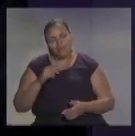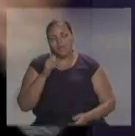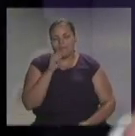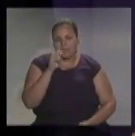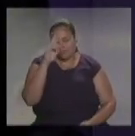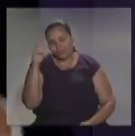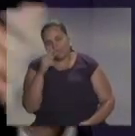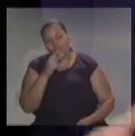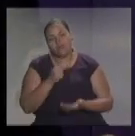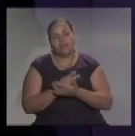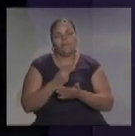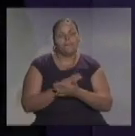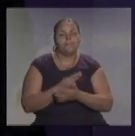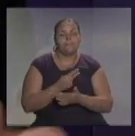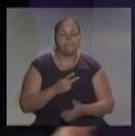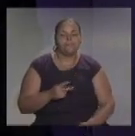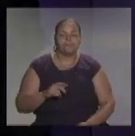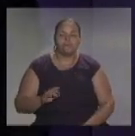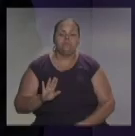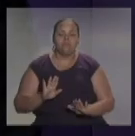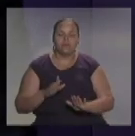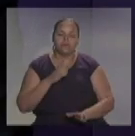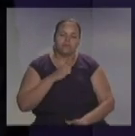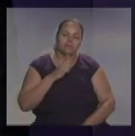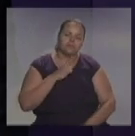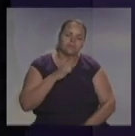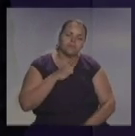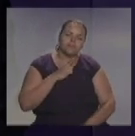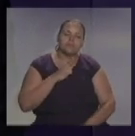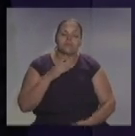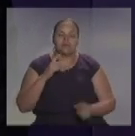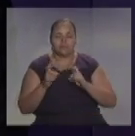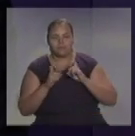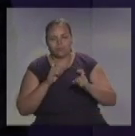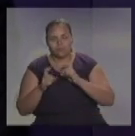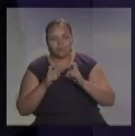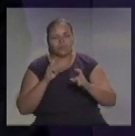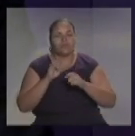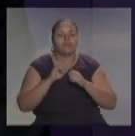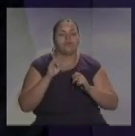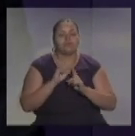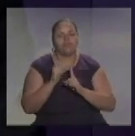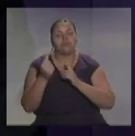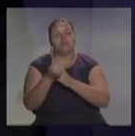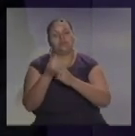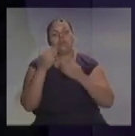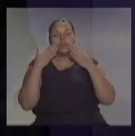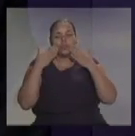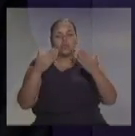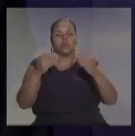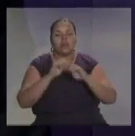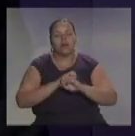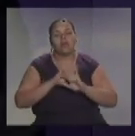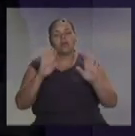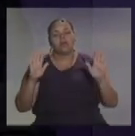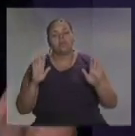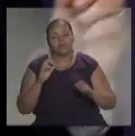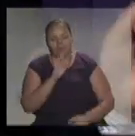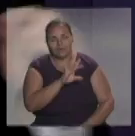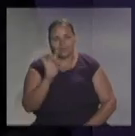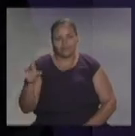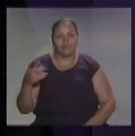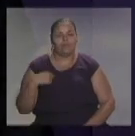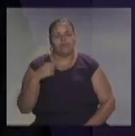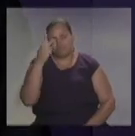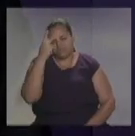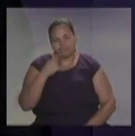ou ficar bêbado, ou fazer coisas erradas. Então é esse cenário. A gente tem aí esse debate para fazer com a sociedade, mostrar claramente que cada